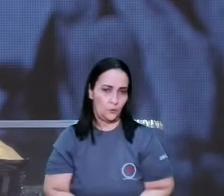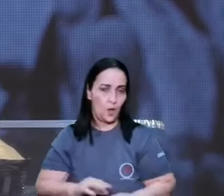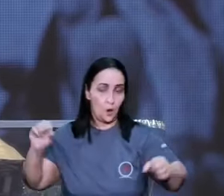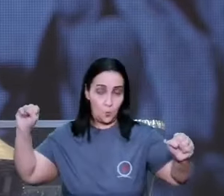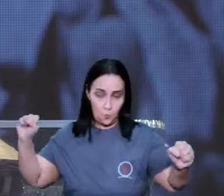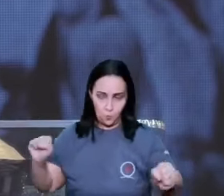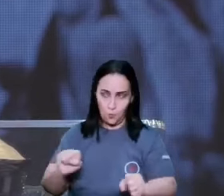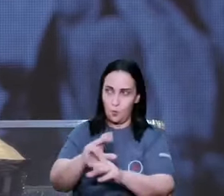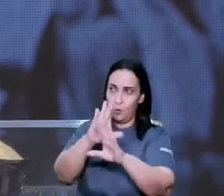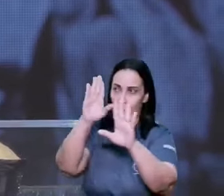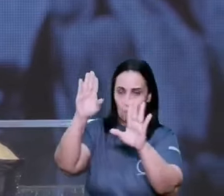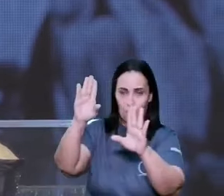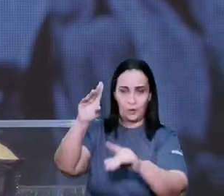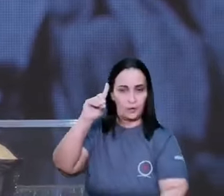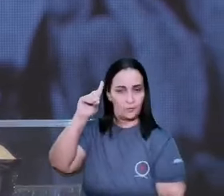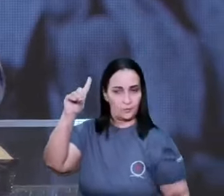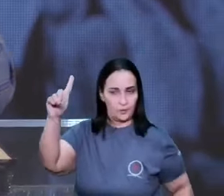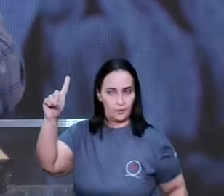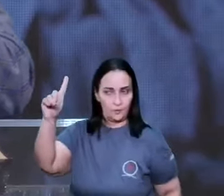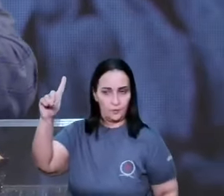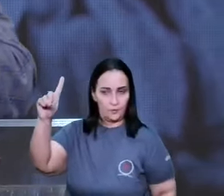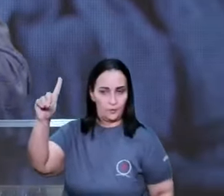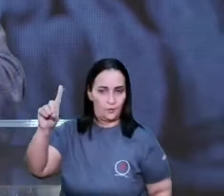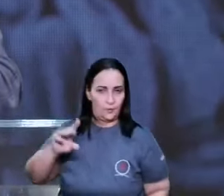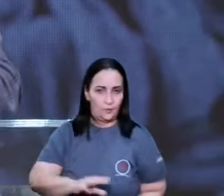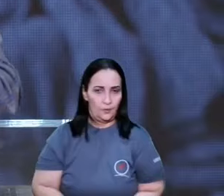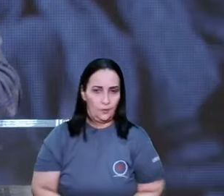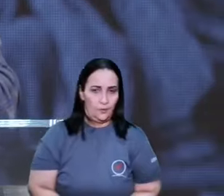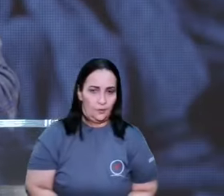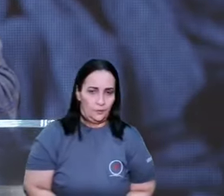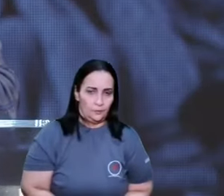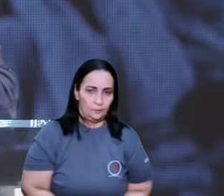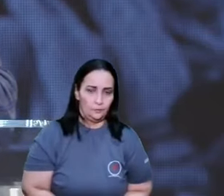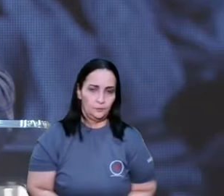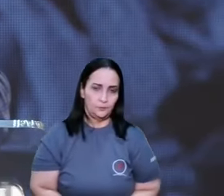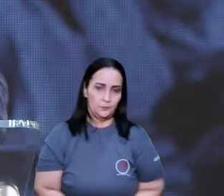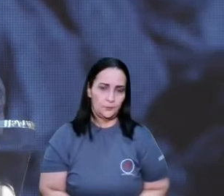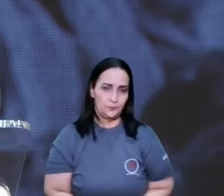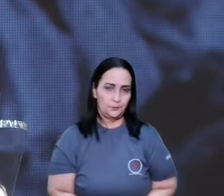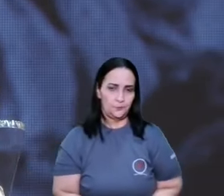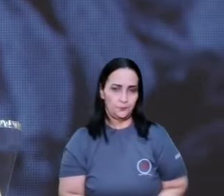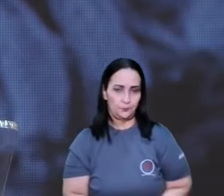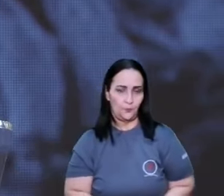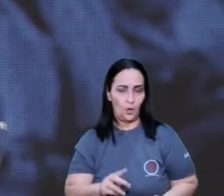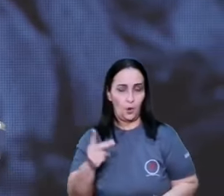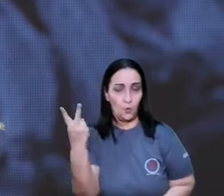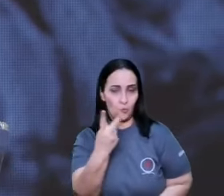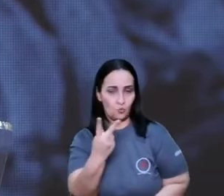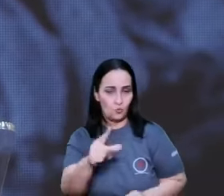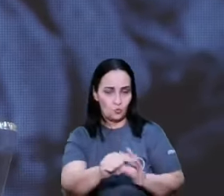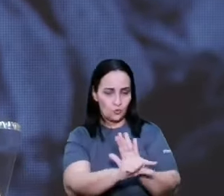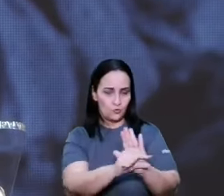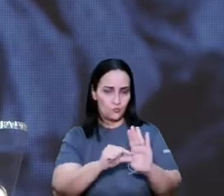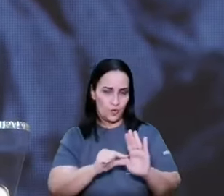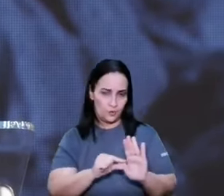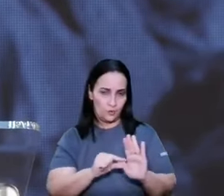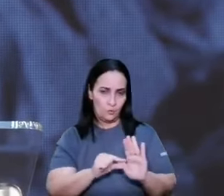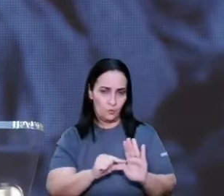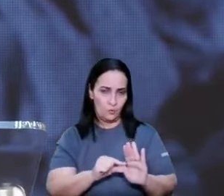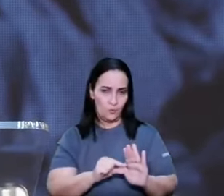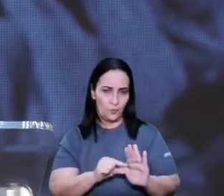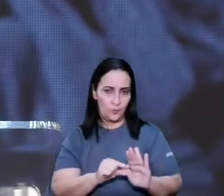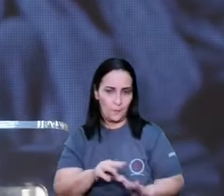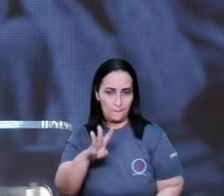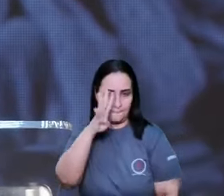Glória de Deus quando nós olhamos para esses dois Versículos o ponto geográfico